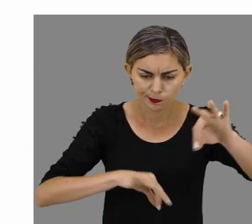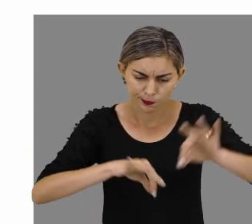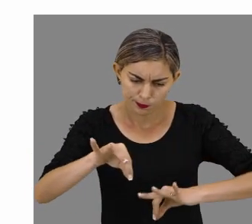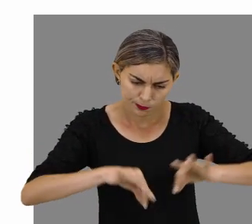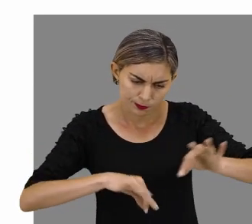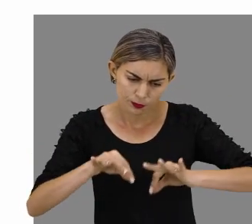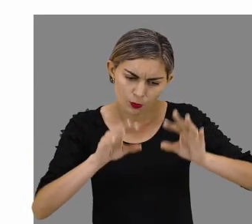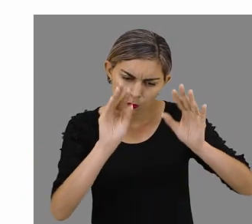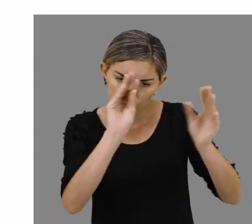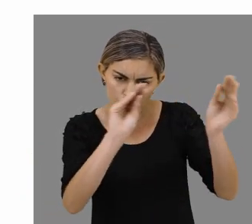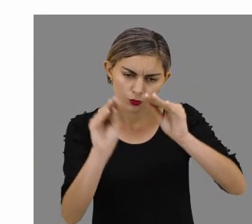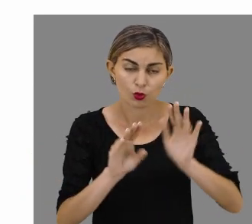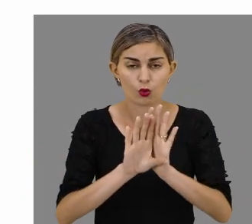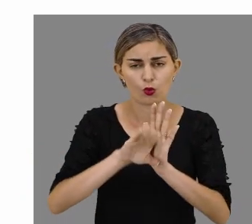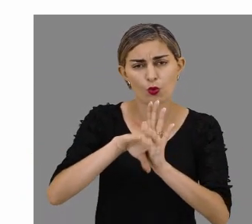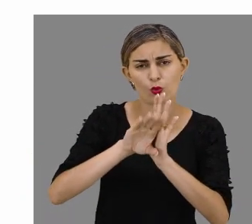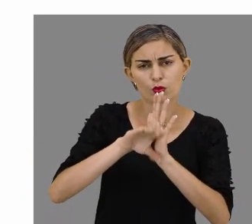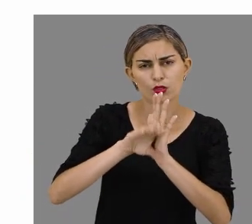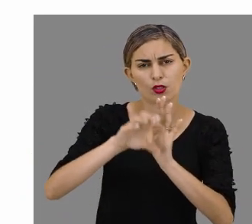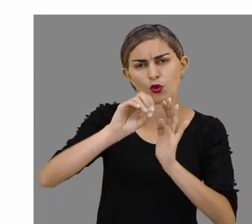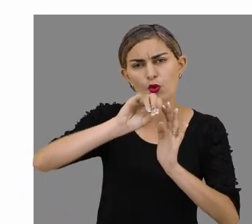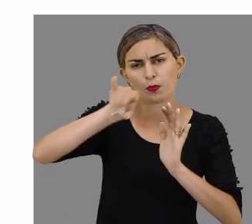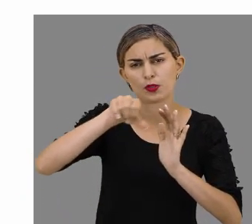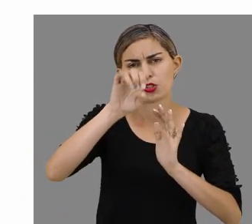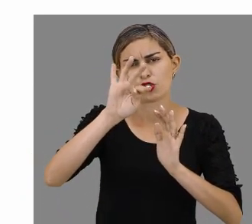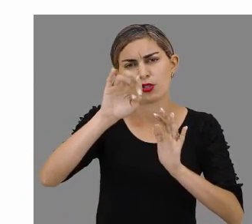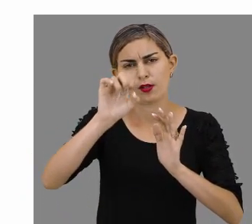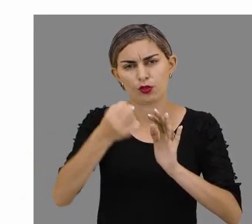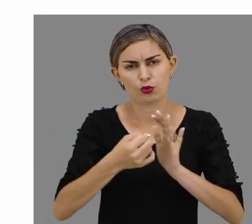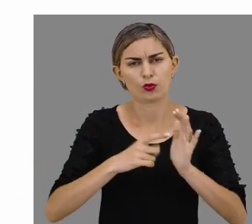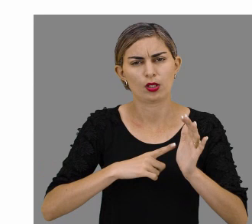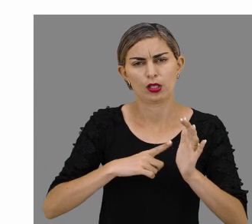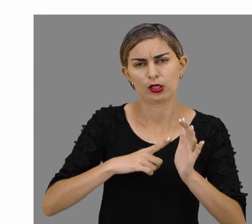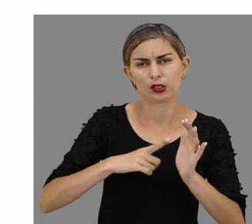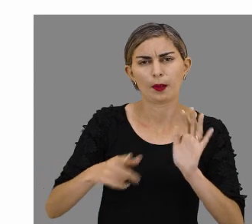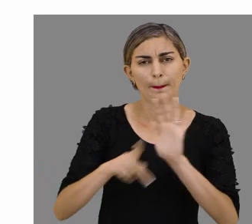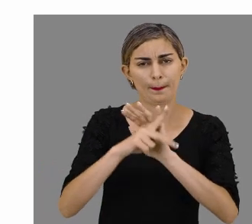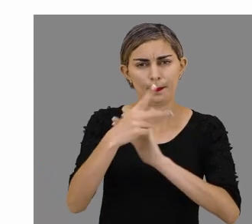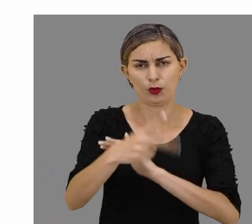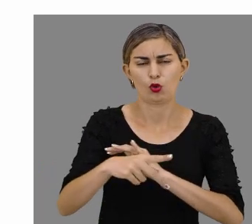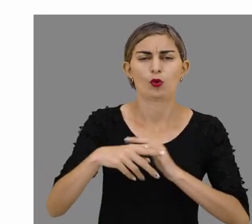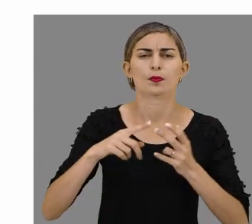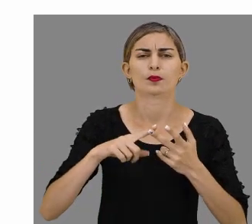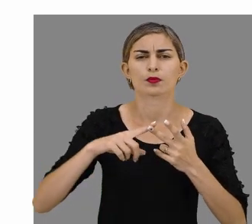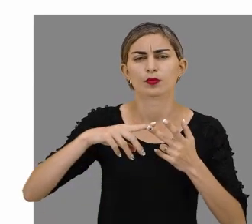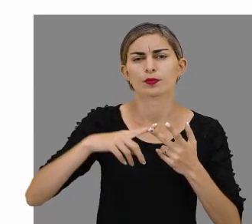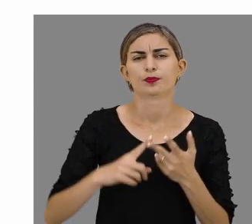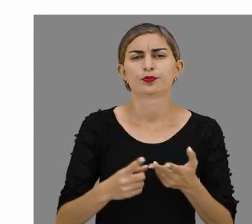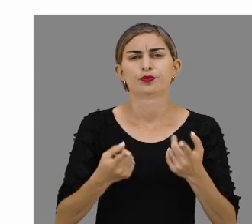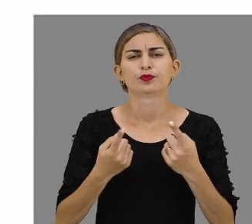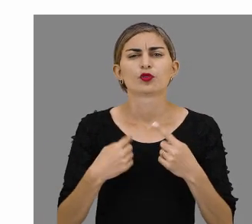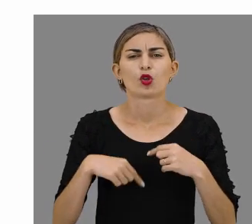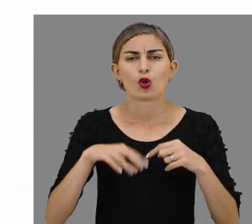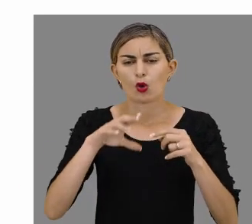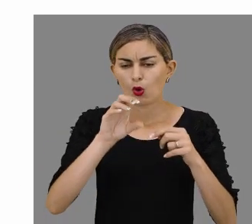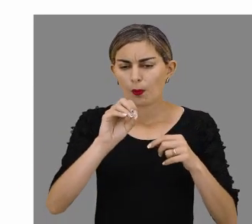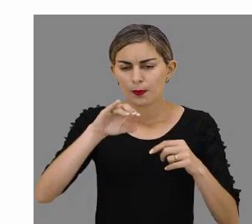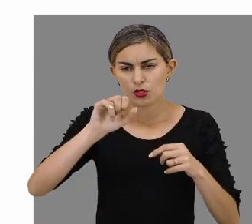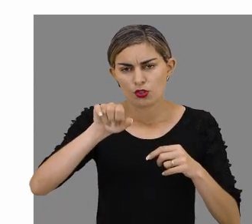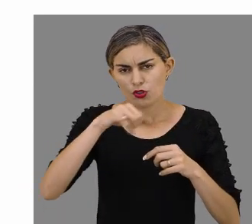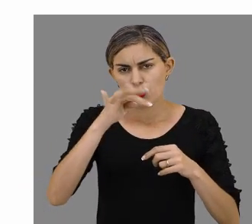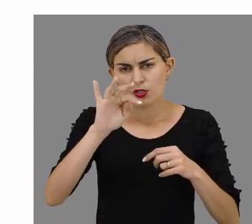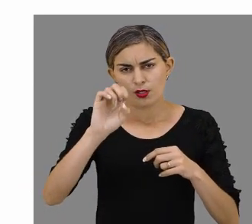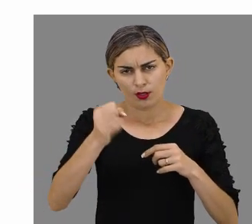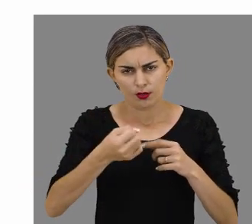arquitetados usando o conceito de objetos, que possuem atributos e métodos, no qual os